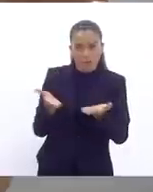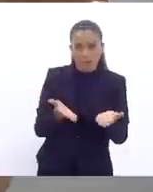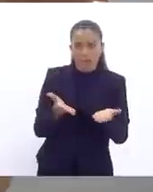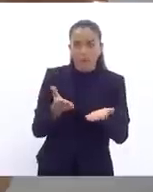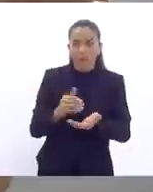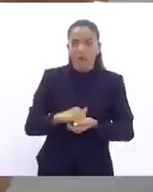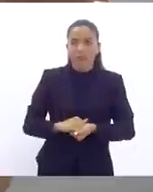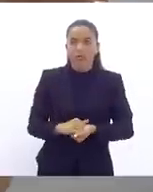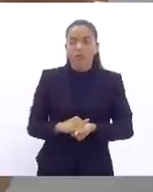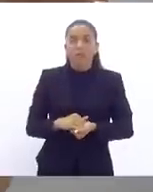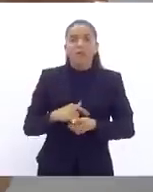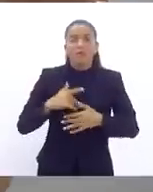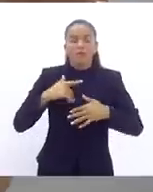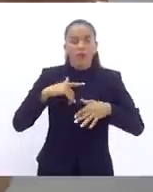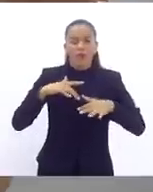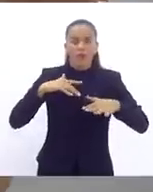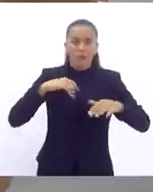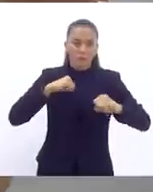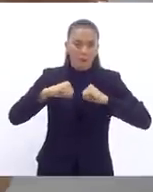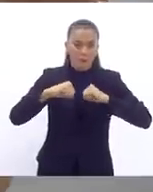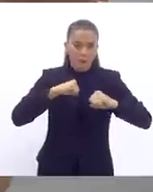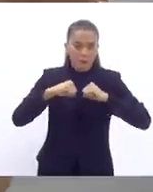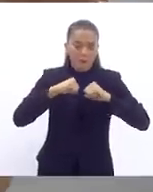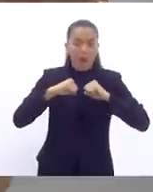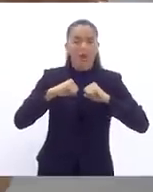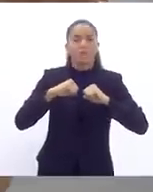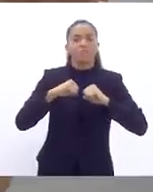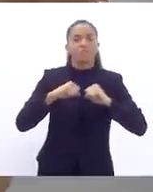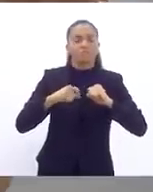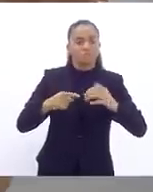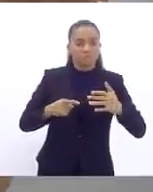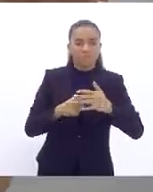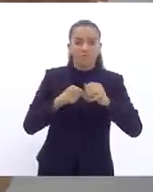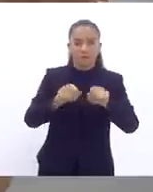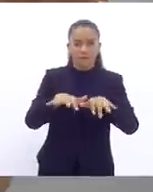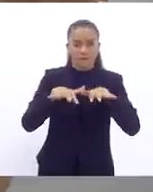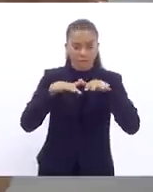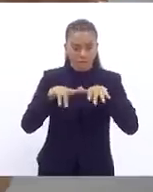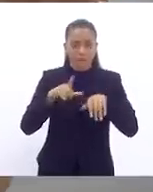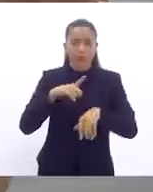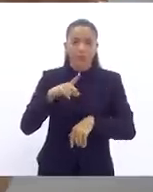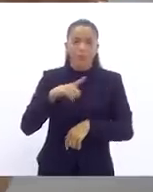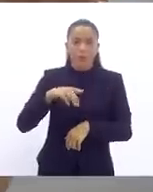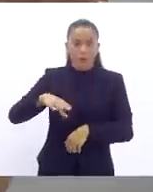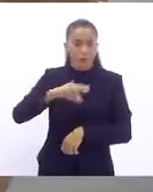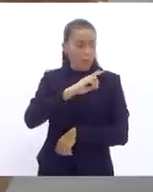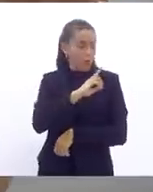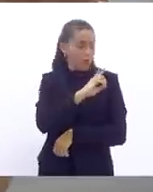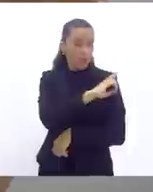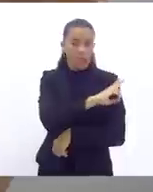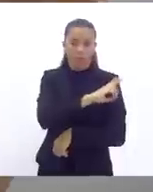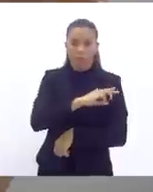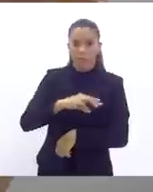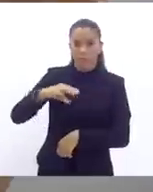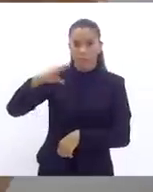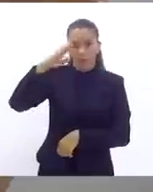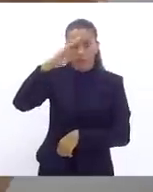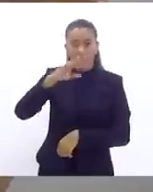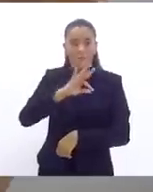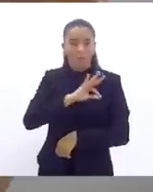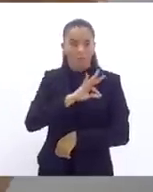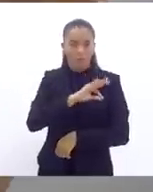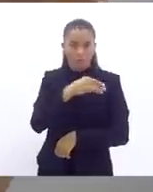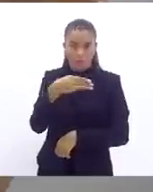feito uma manifestação em plenário de um contato do Presidente com o comandante Geral da Polícia Militar para fazer